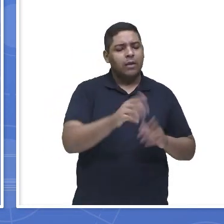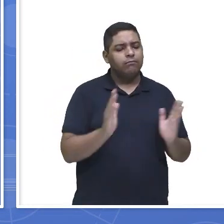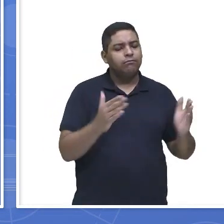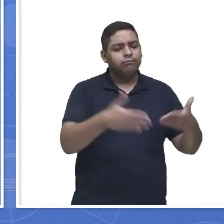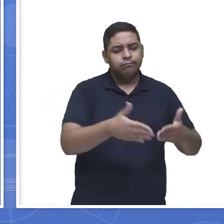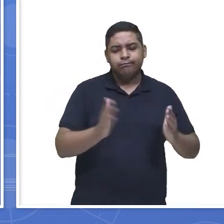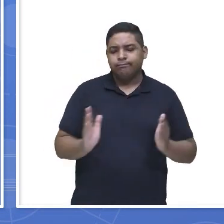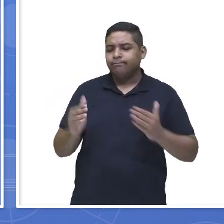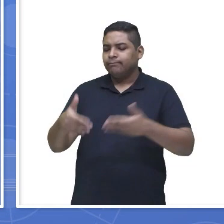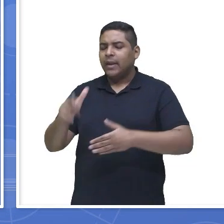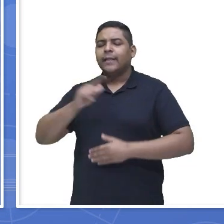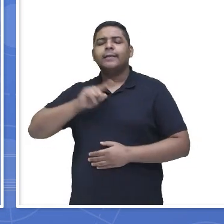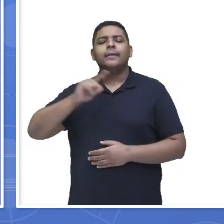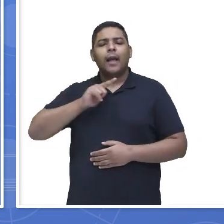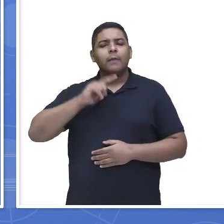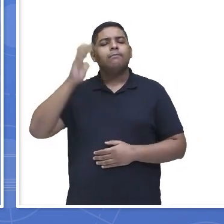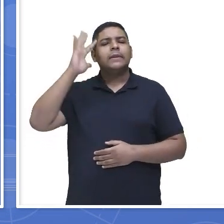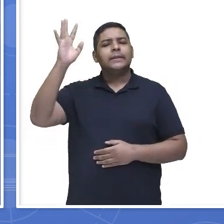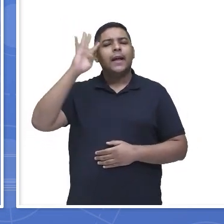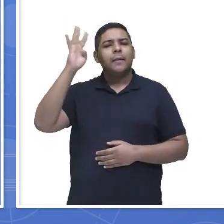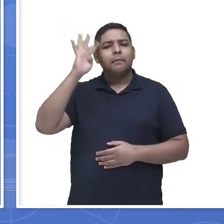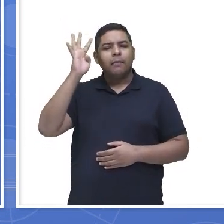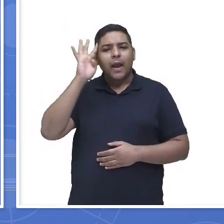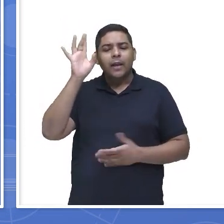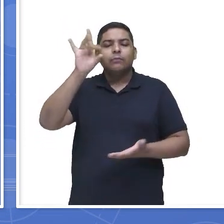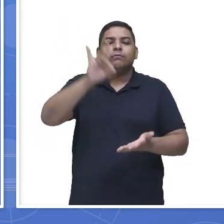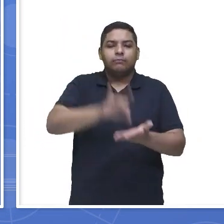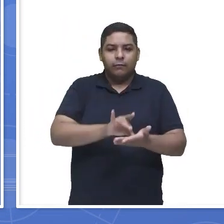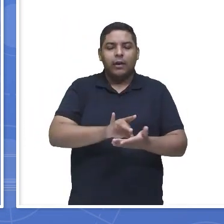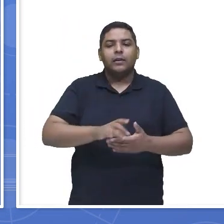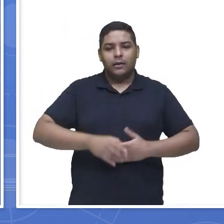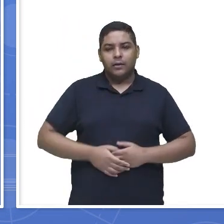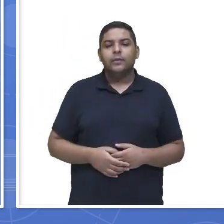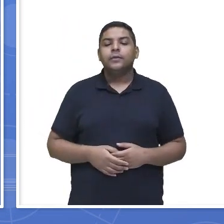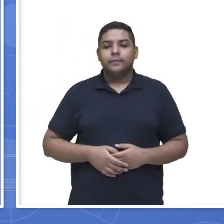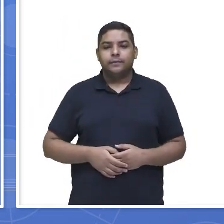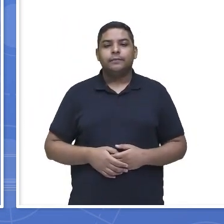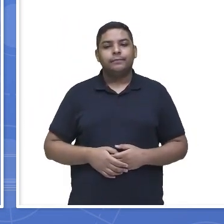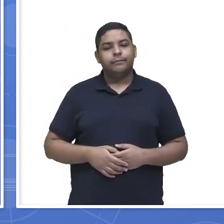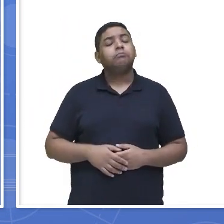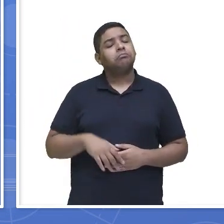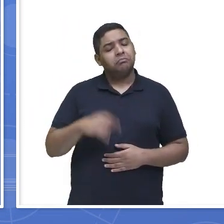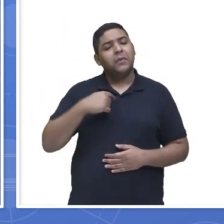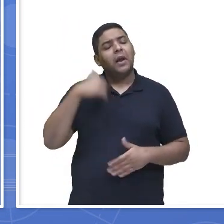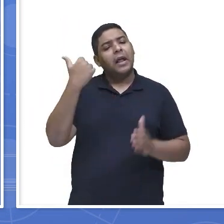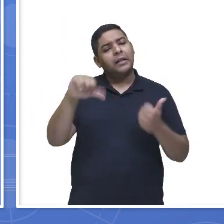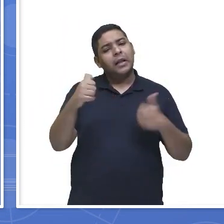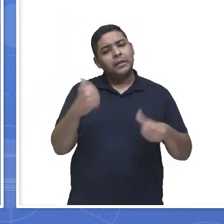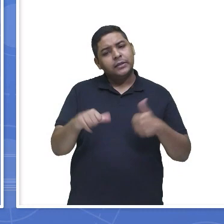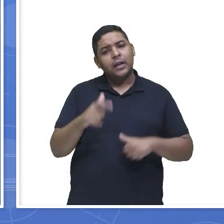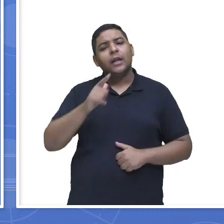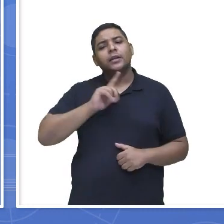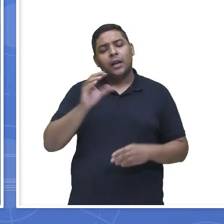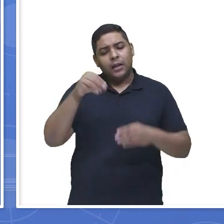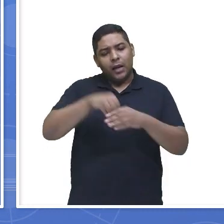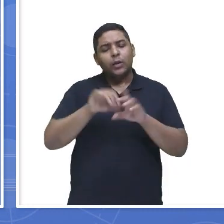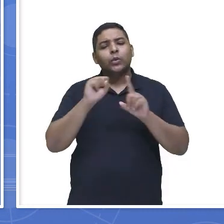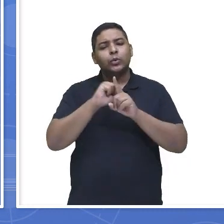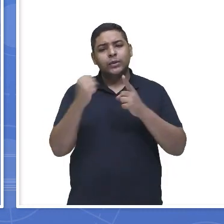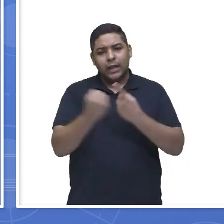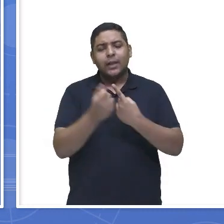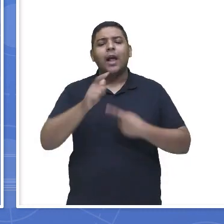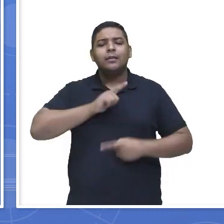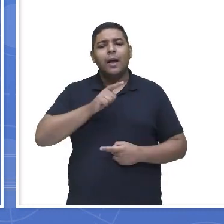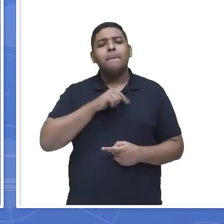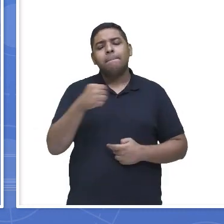pensamento sobre a verdade. Interessante, Júlia, muito bom, né? Realmente, se a gente for analisar, é um pouco isso daí. Nós temos dentro da nossa sociedade um pouco de